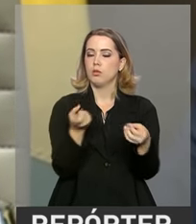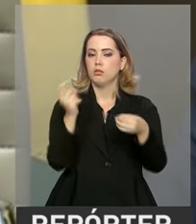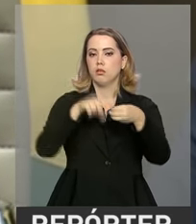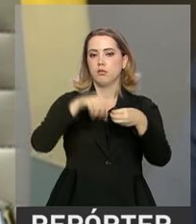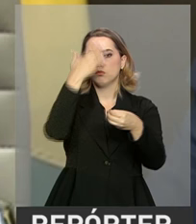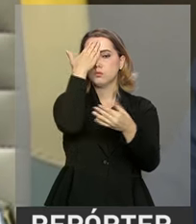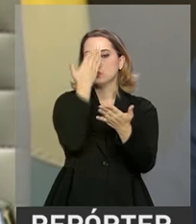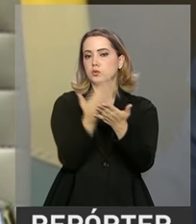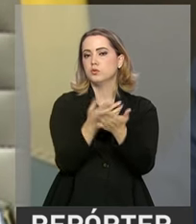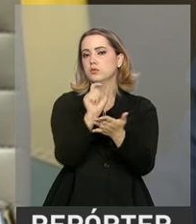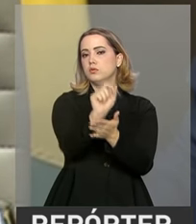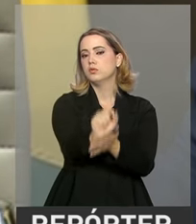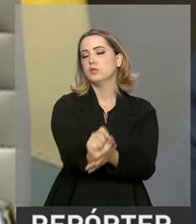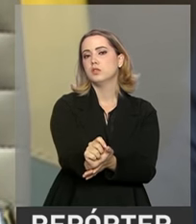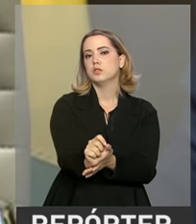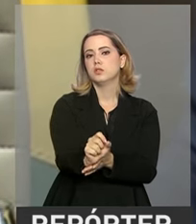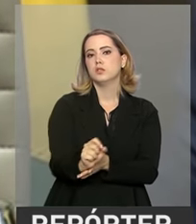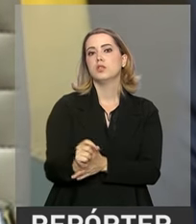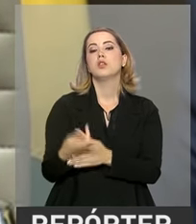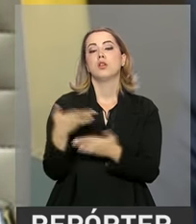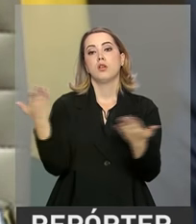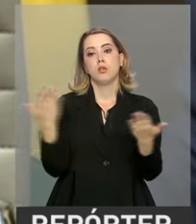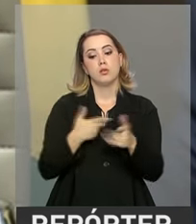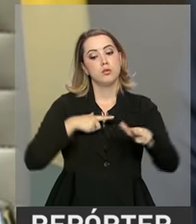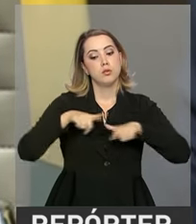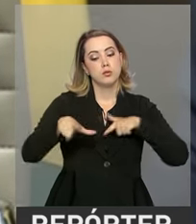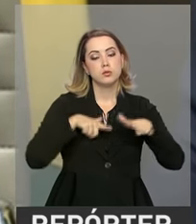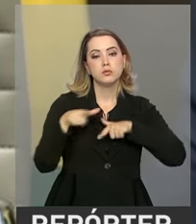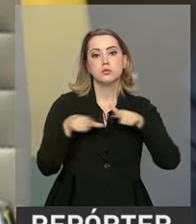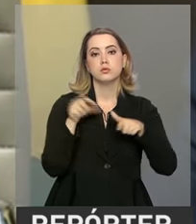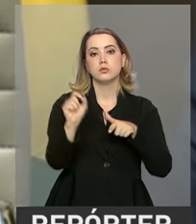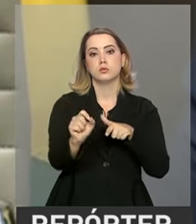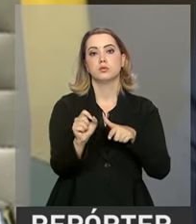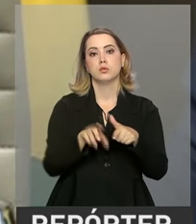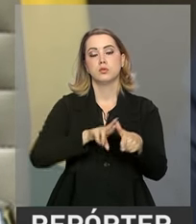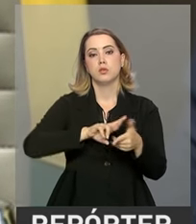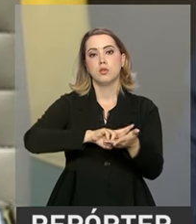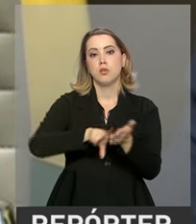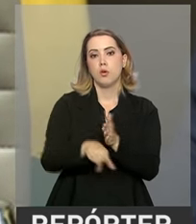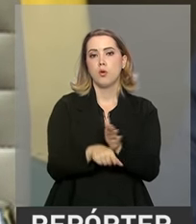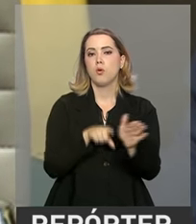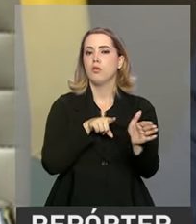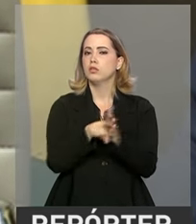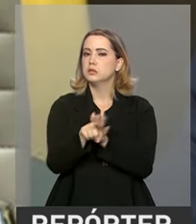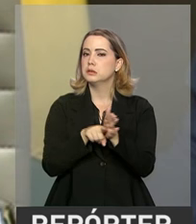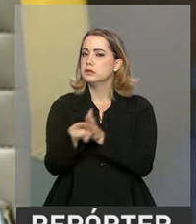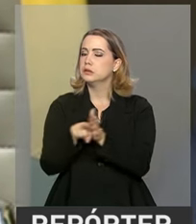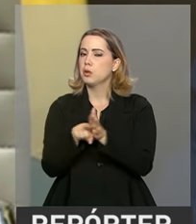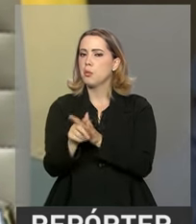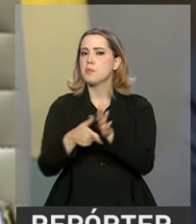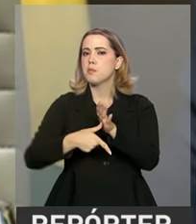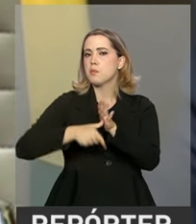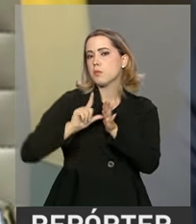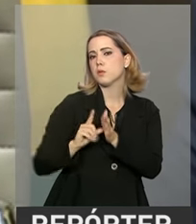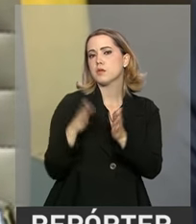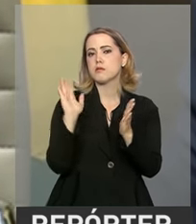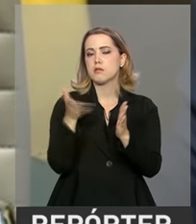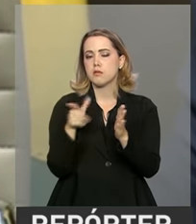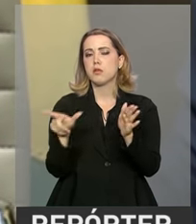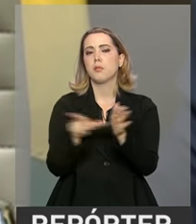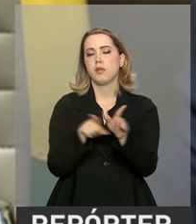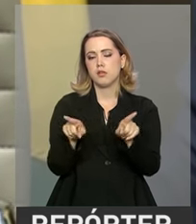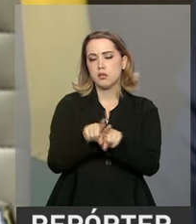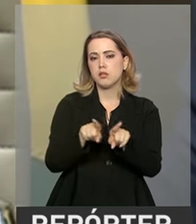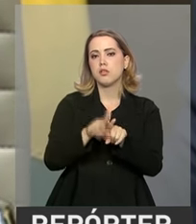recuperação de atividades, são principalmente alguns indicadores antecedentes, mas existem também